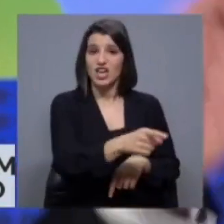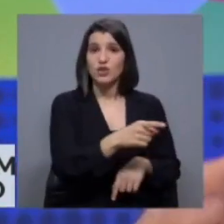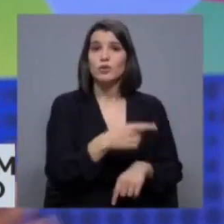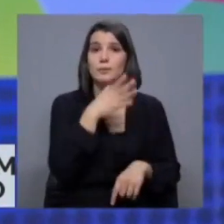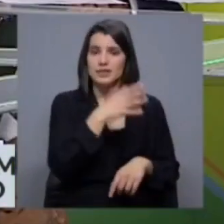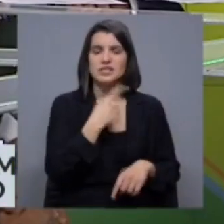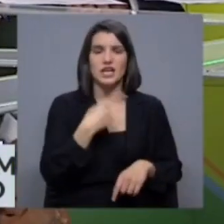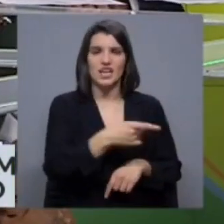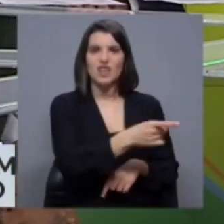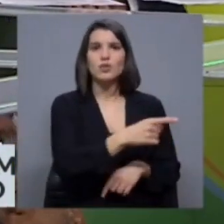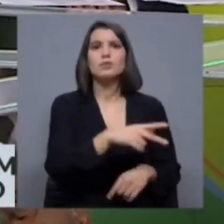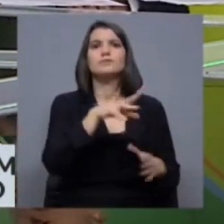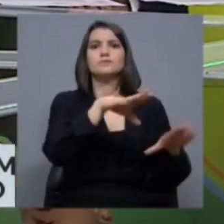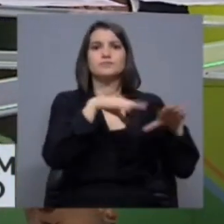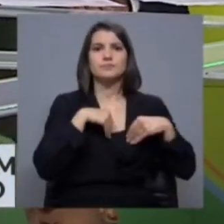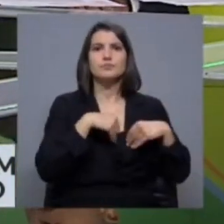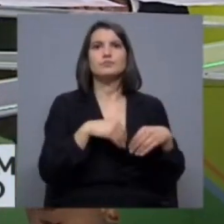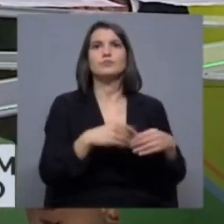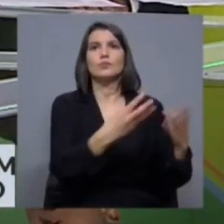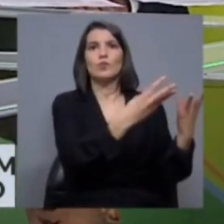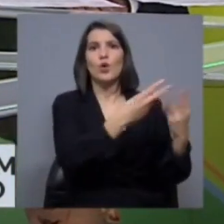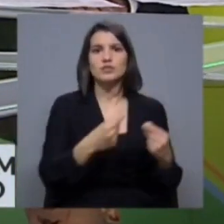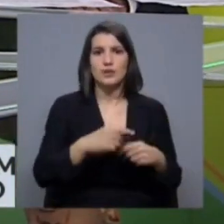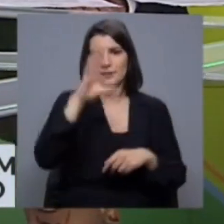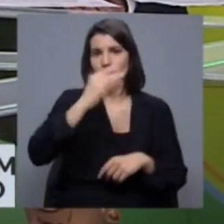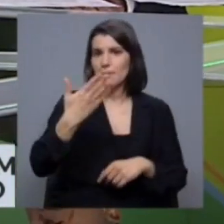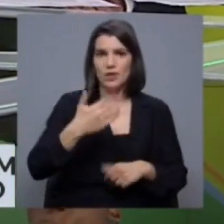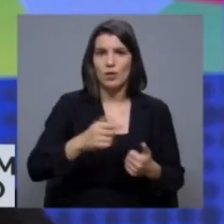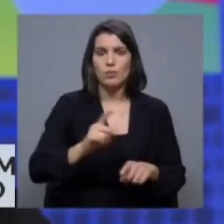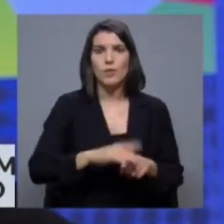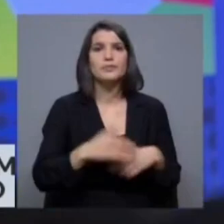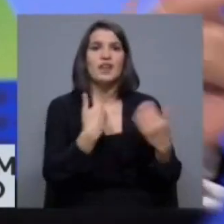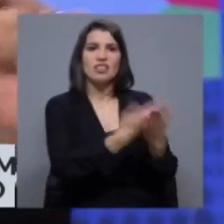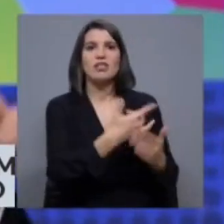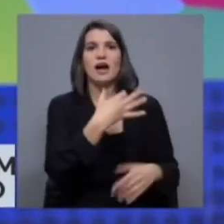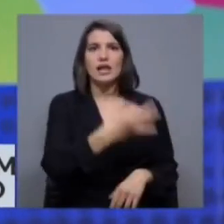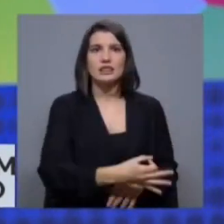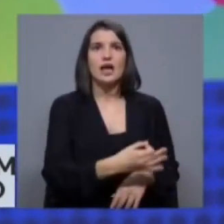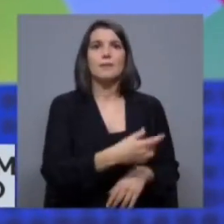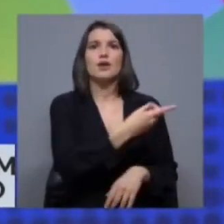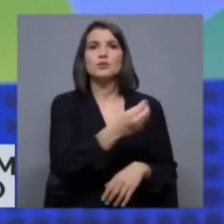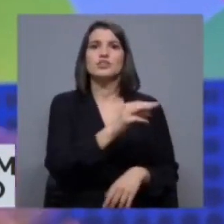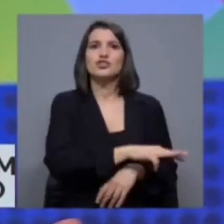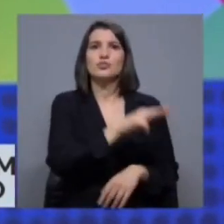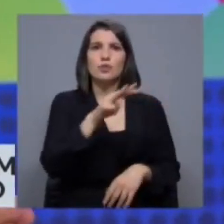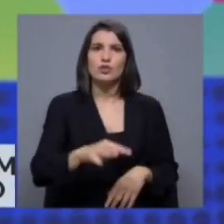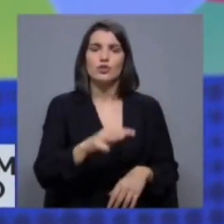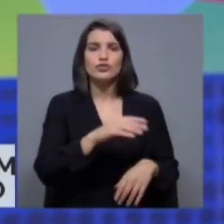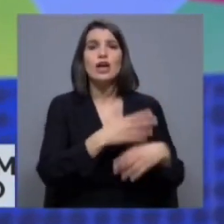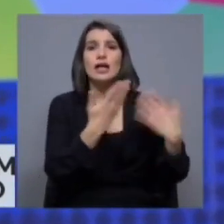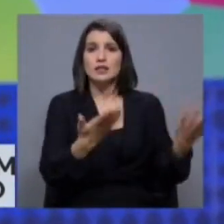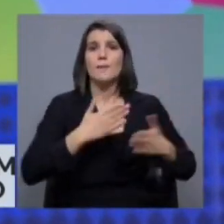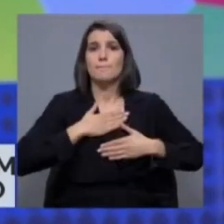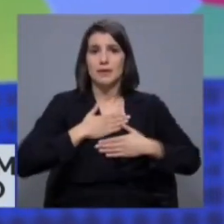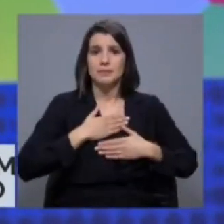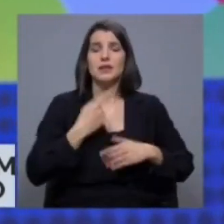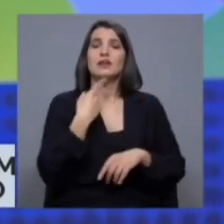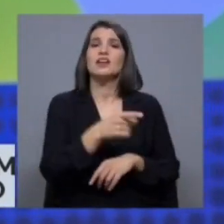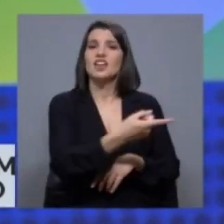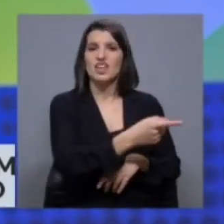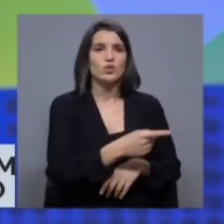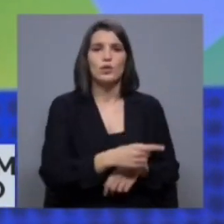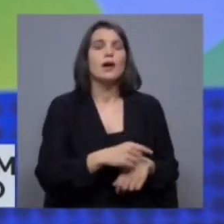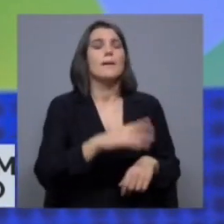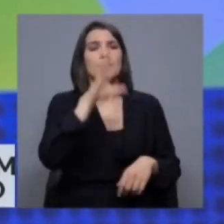segundo só para dizer isso ruim e realizar um orçamento é que não seria alimentar nem que deu a TAP 900 milhões ele na posthaus e o outro tem a determinante para mim o